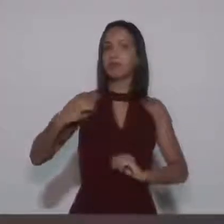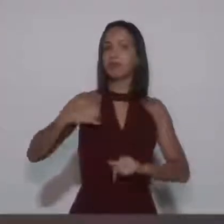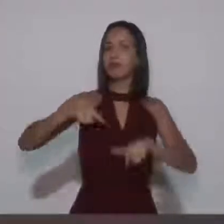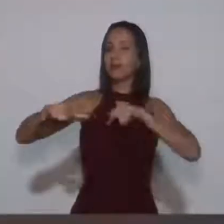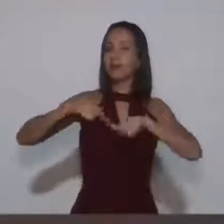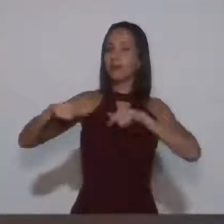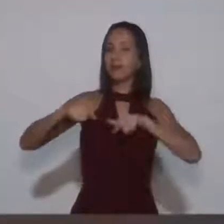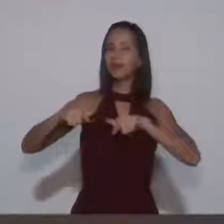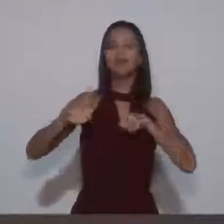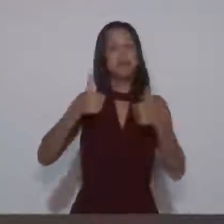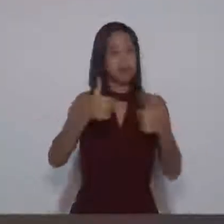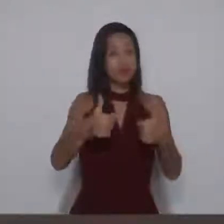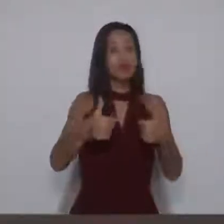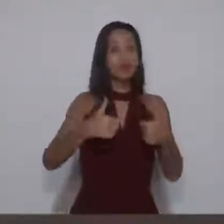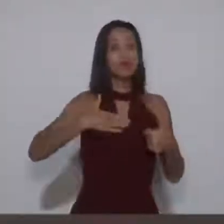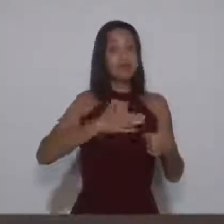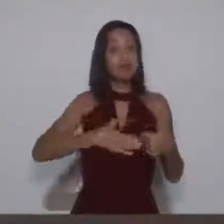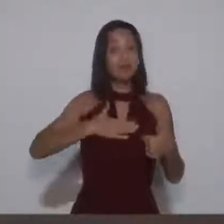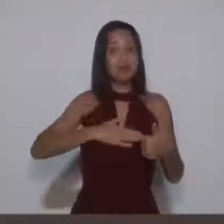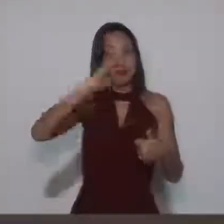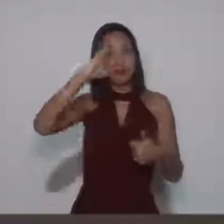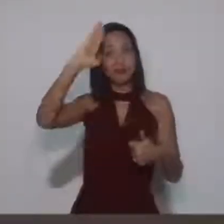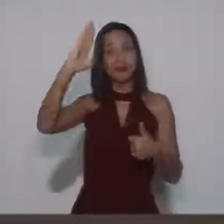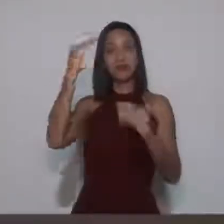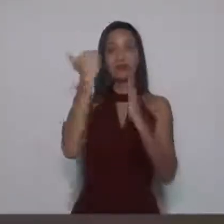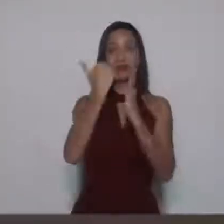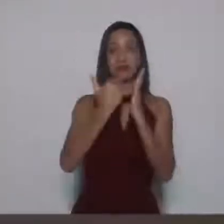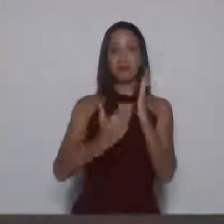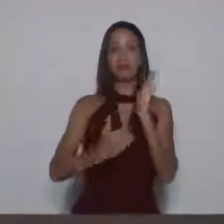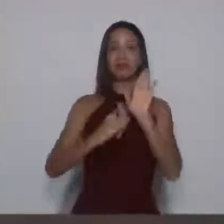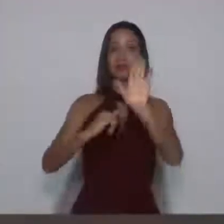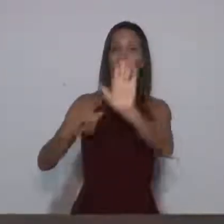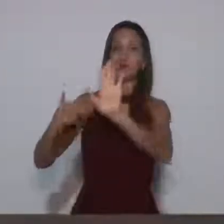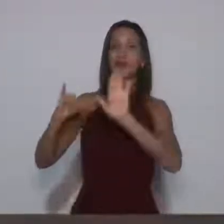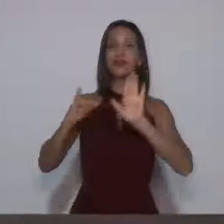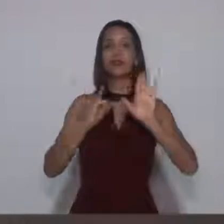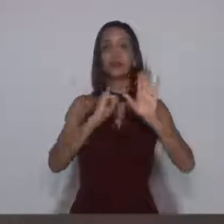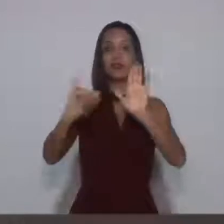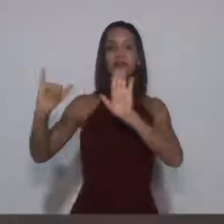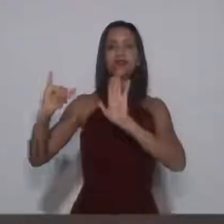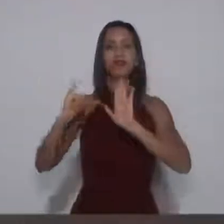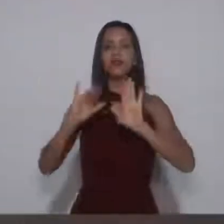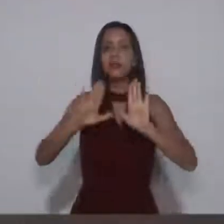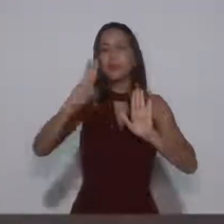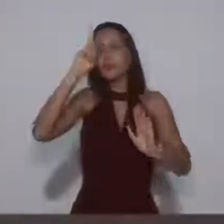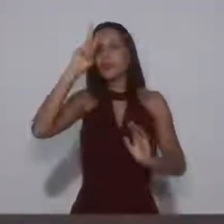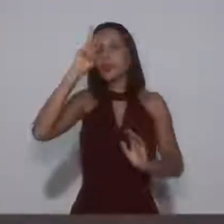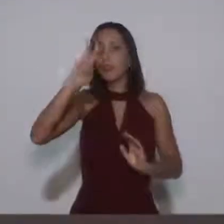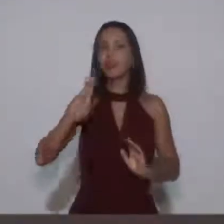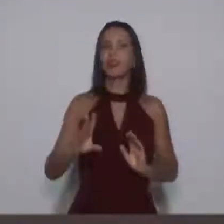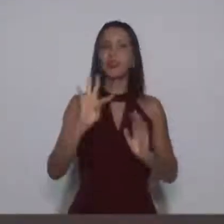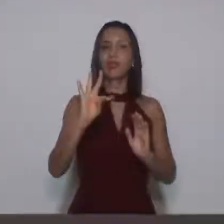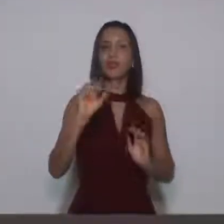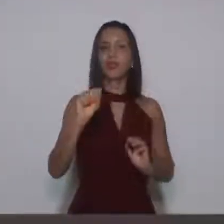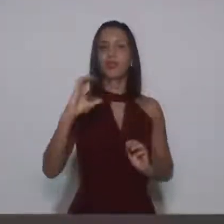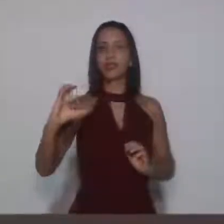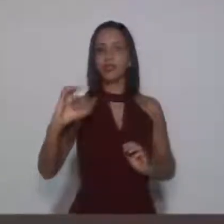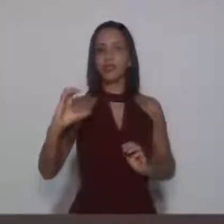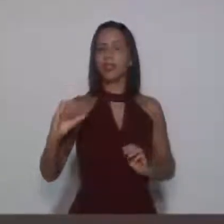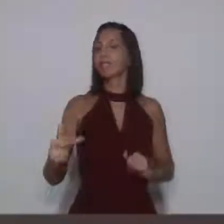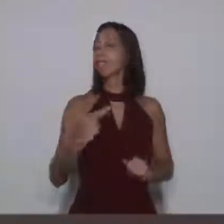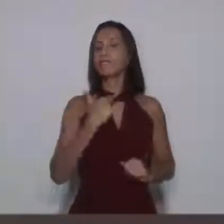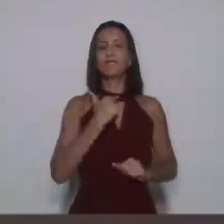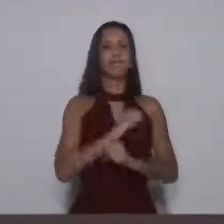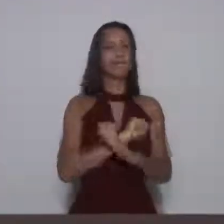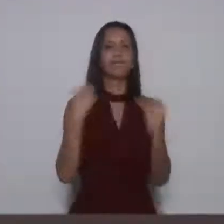Então, tudo que é bom, a gente faz questão de deixar aqui o meu elogio, mas com um pequeno lembrete do TAC. Não é